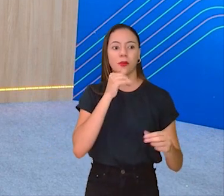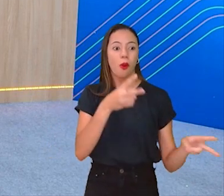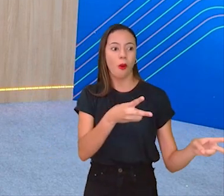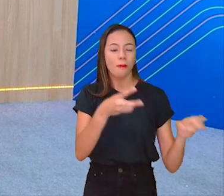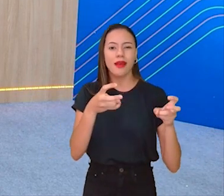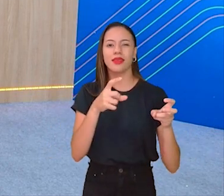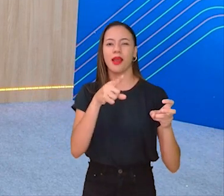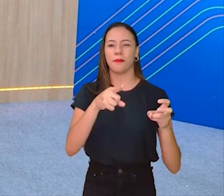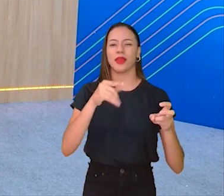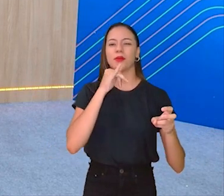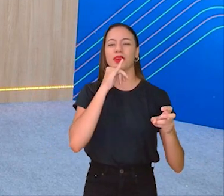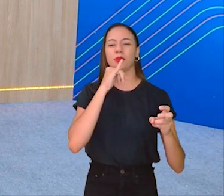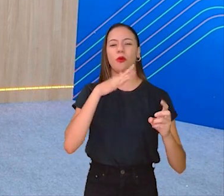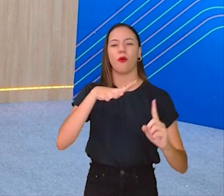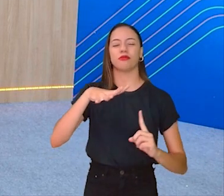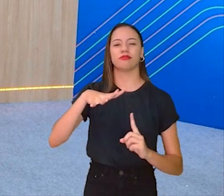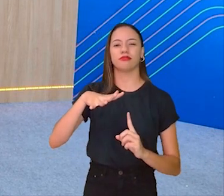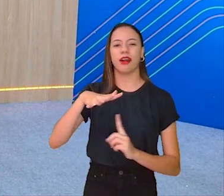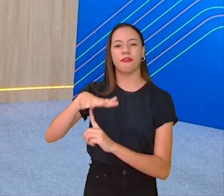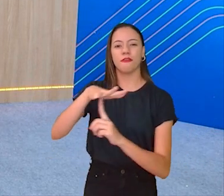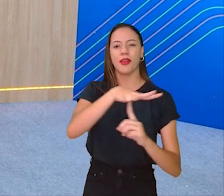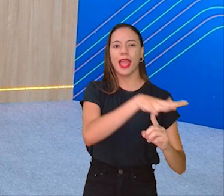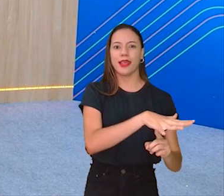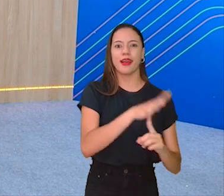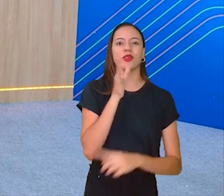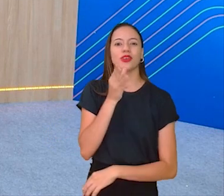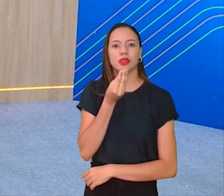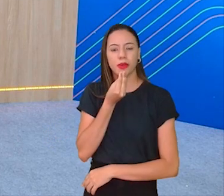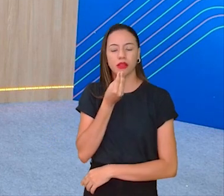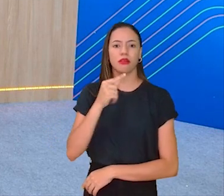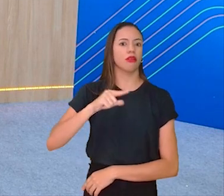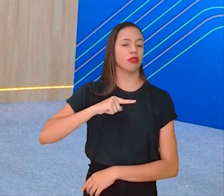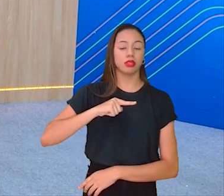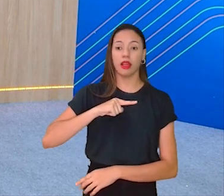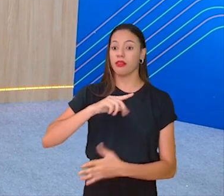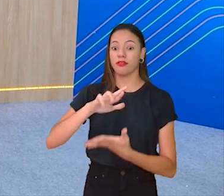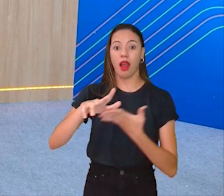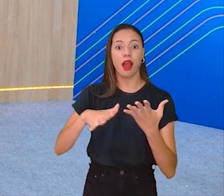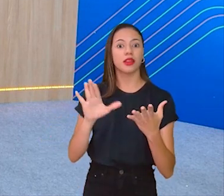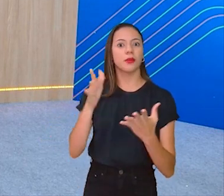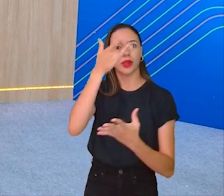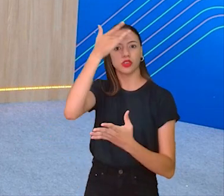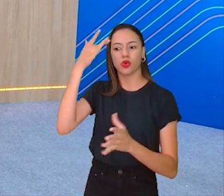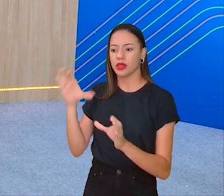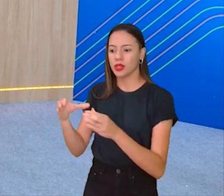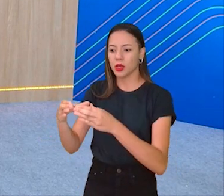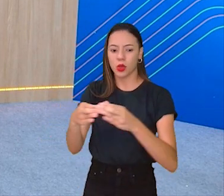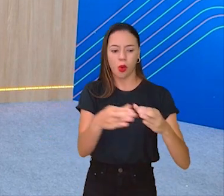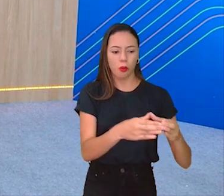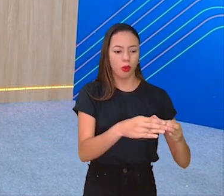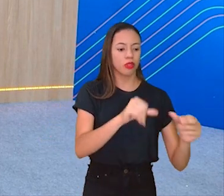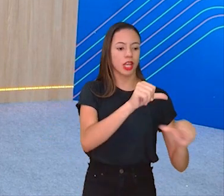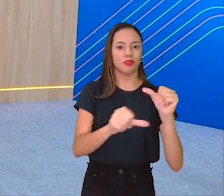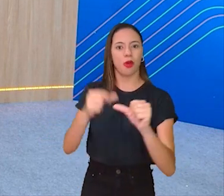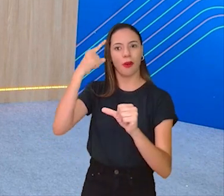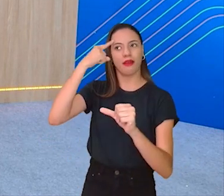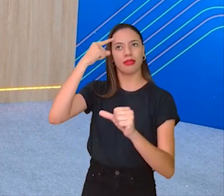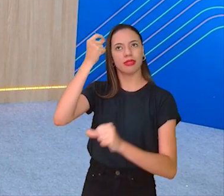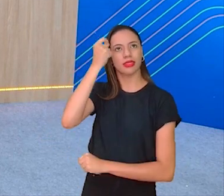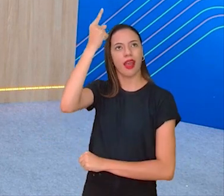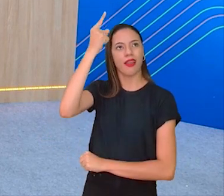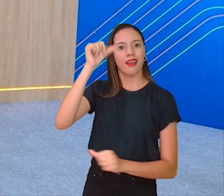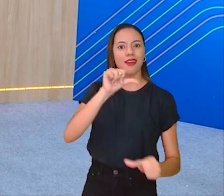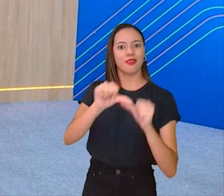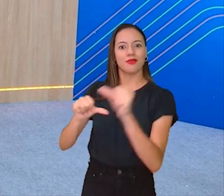ideias sonhadoras, tudo com base na criatividade. E aí, em grupo, as pessoas fazem essas ideias virar realidade. E a gente tem, né,